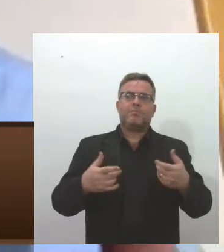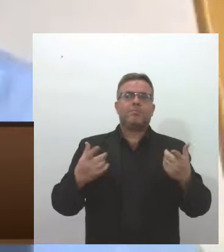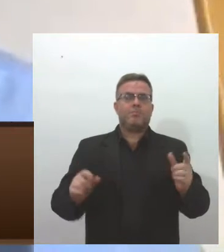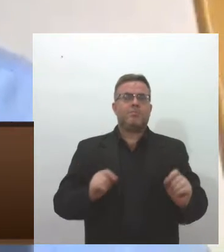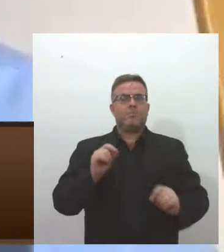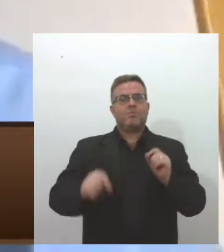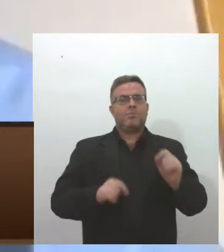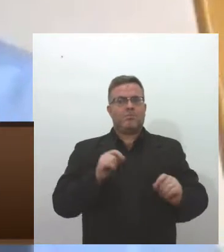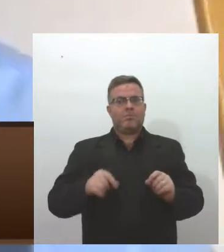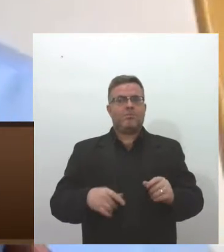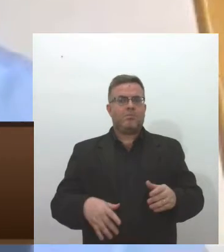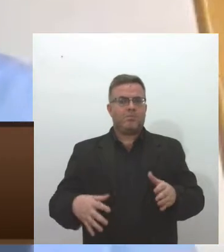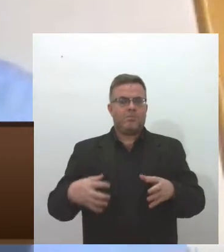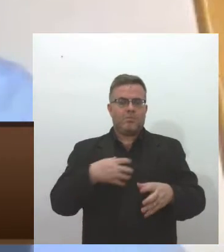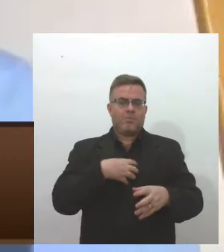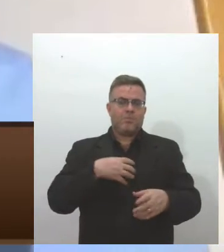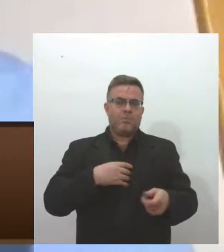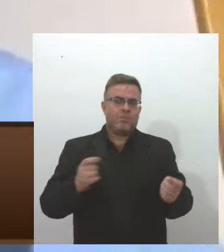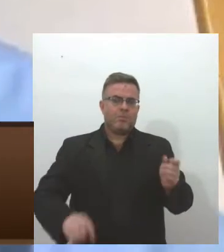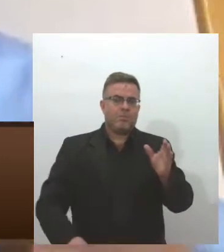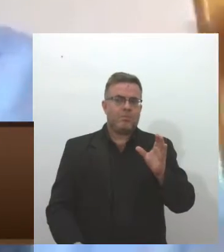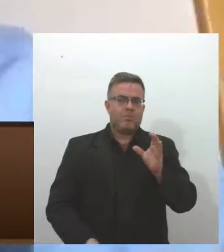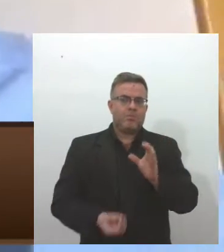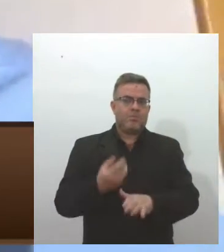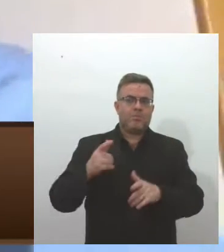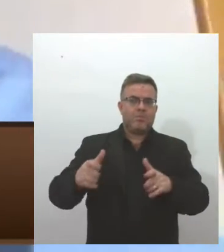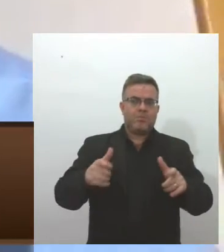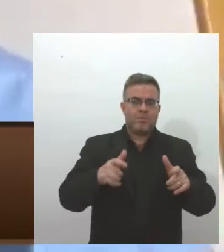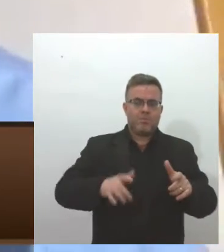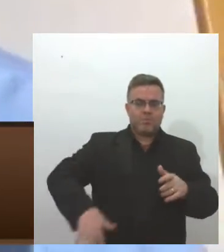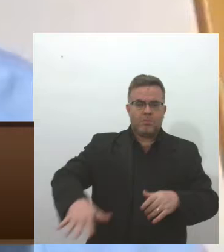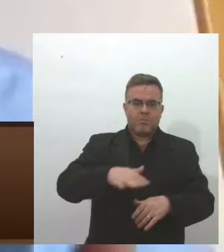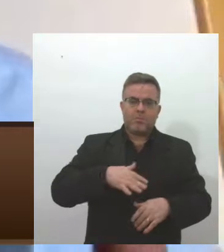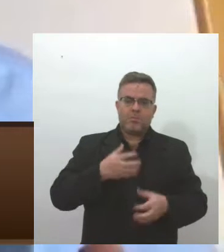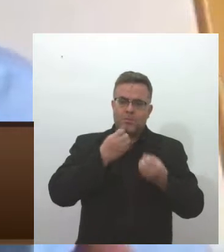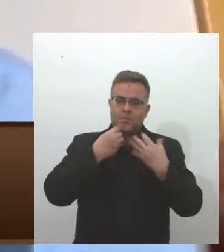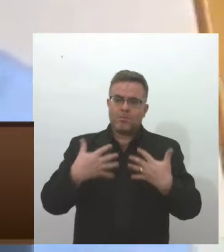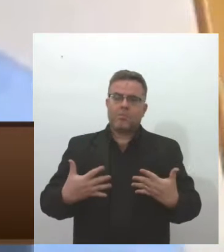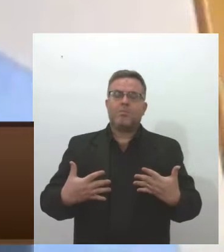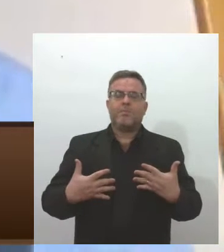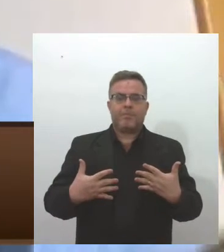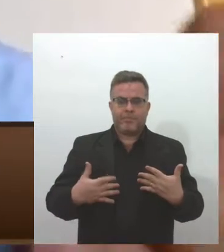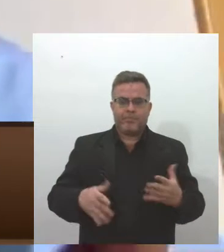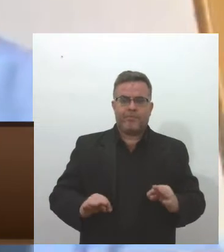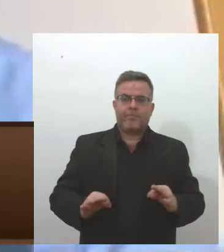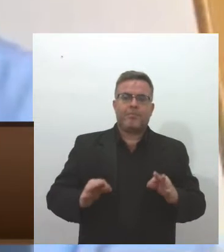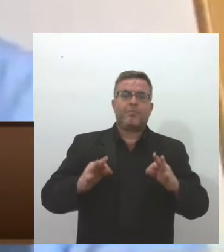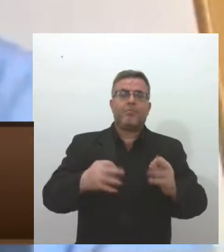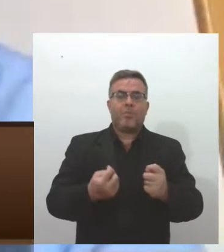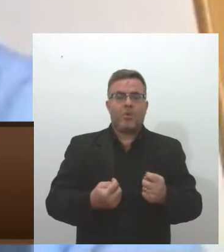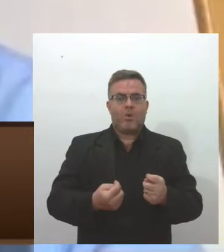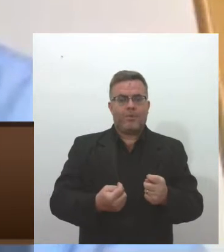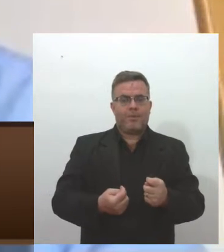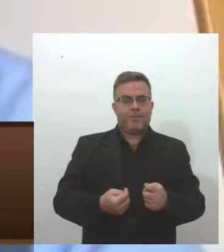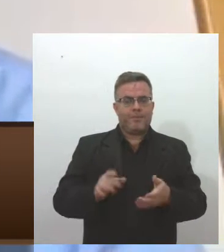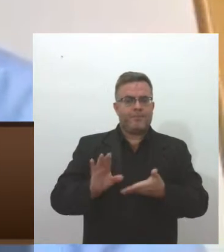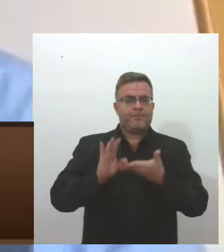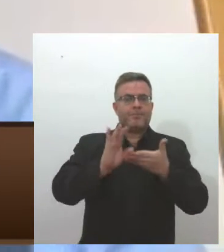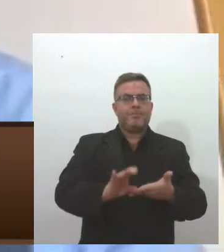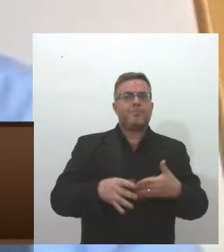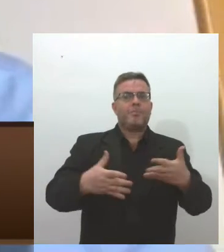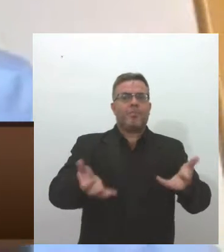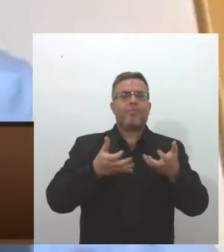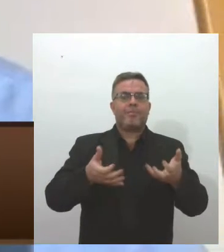distensionada, no sentido que possa criar uma ambiência, um ambiente favorável àqueles investidores que desejem, né, aplicar